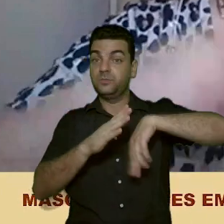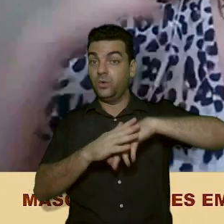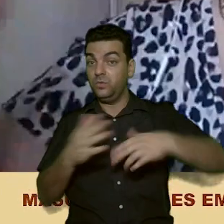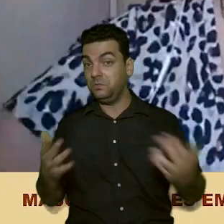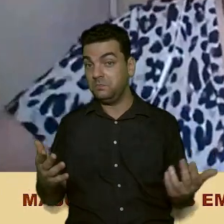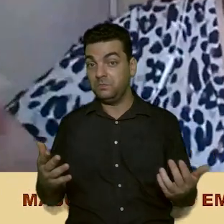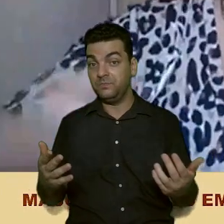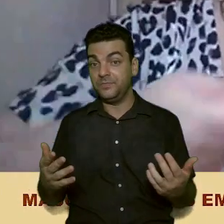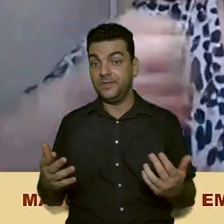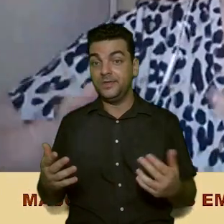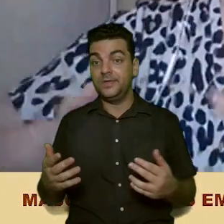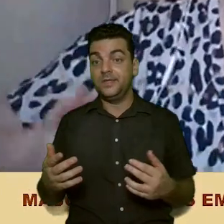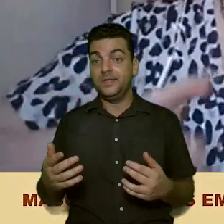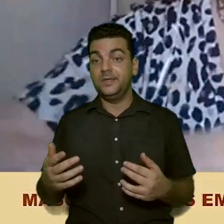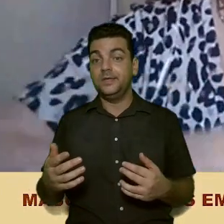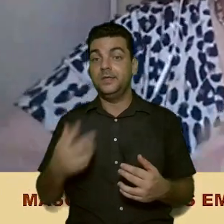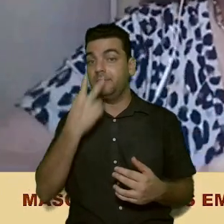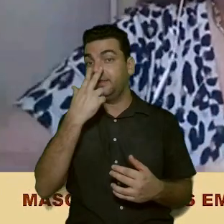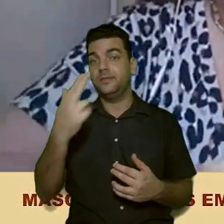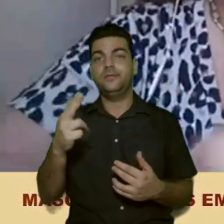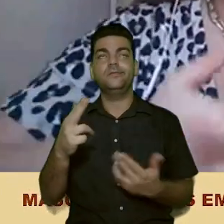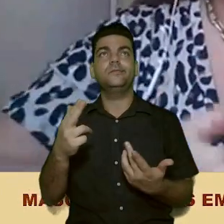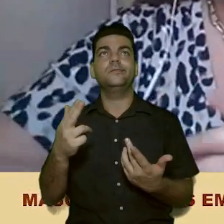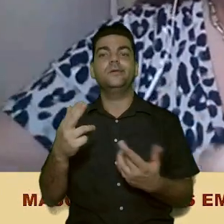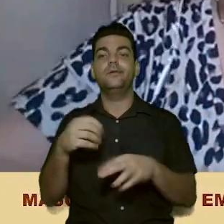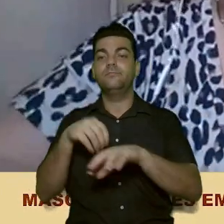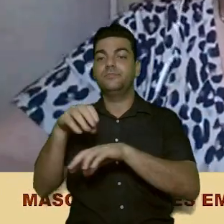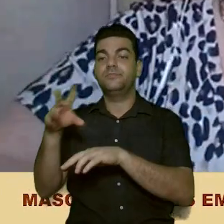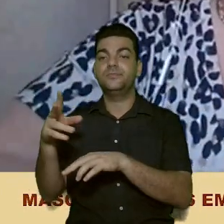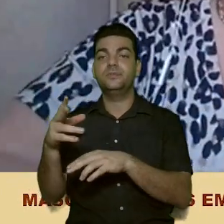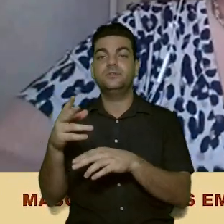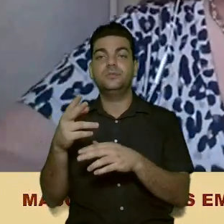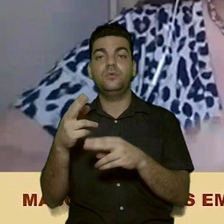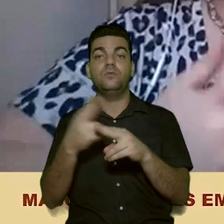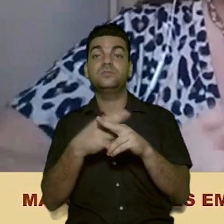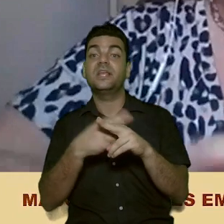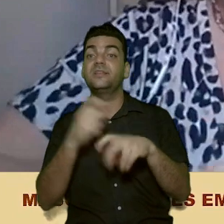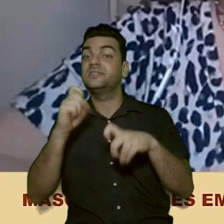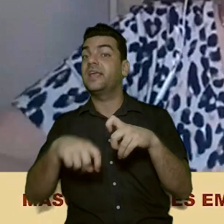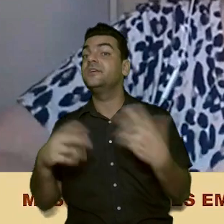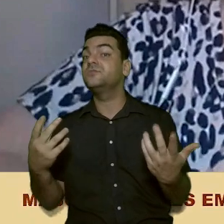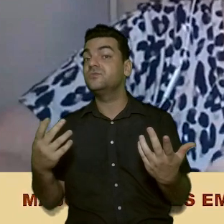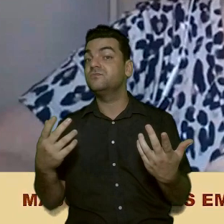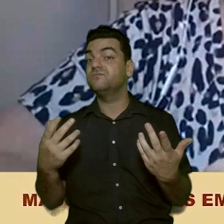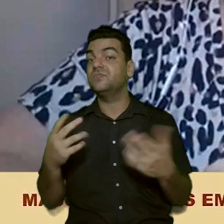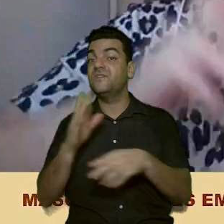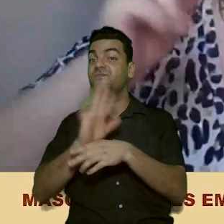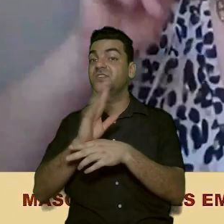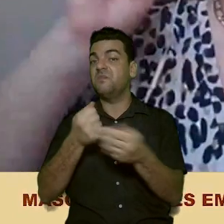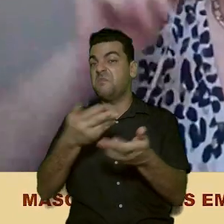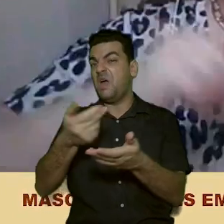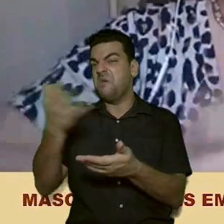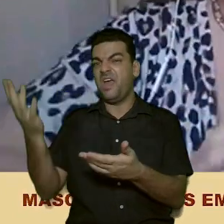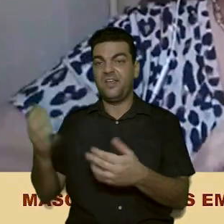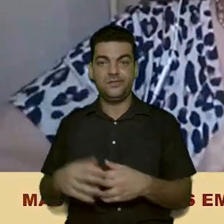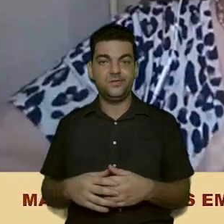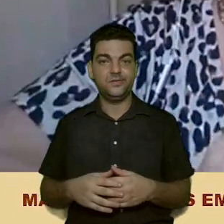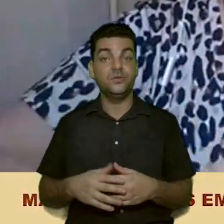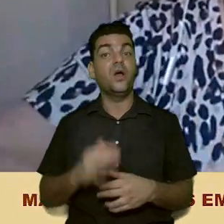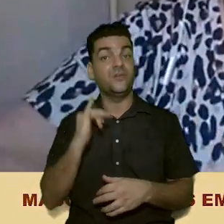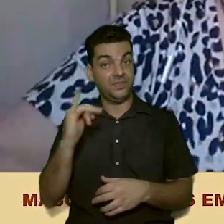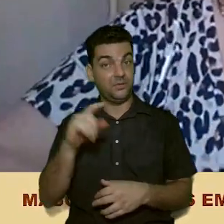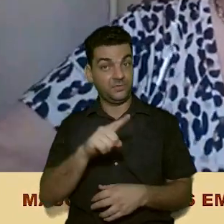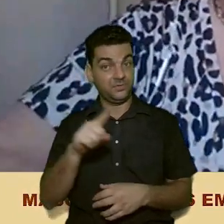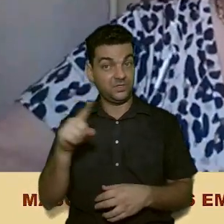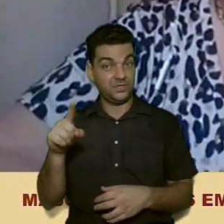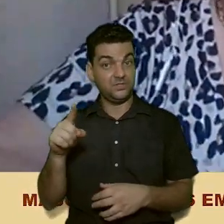que não compartilhem mais mensagens pornográficas, por exemplo, em grupos de WhatsApp. Né? Inclusive, eu gostaria de deixar aqui uma